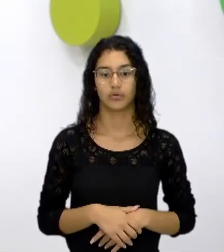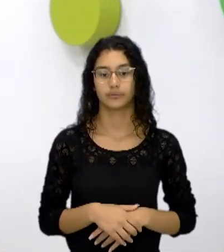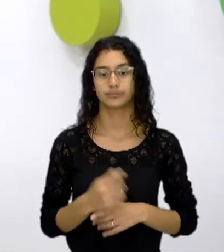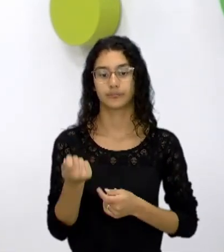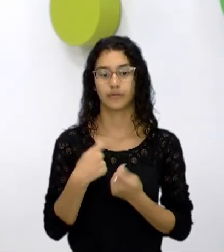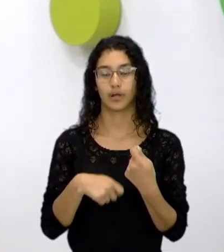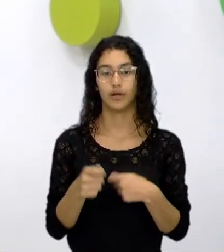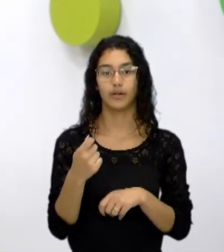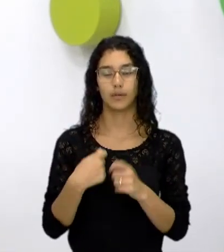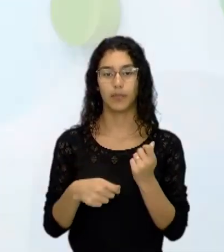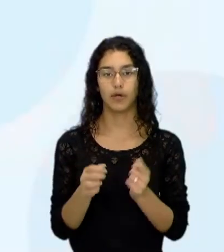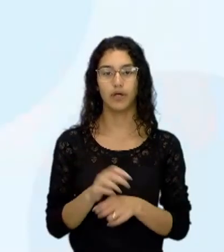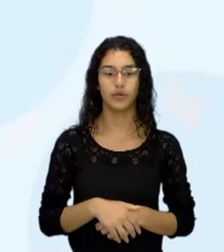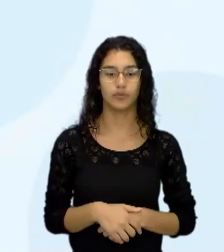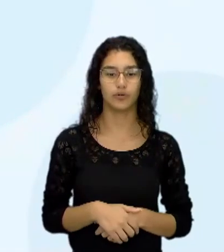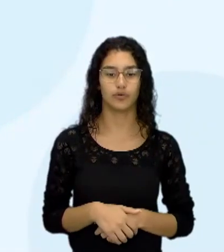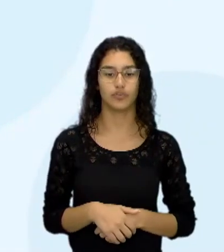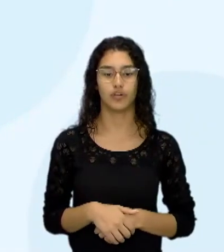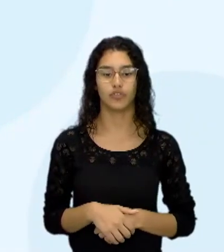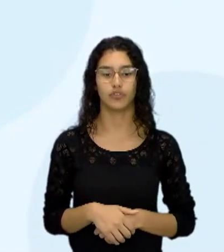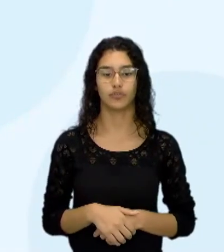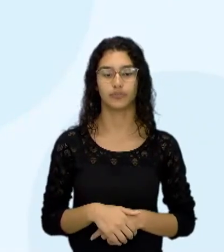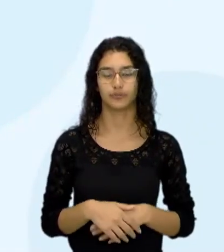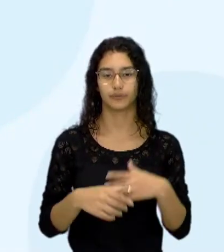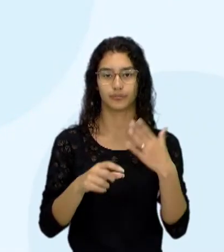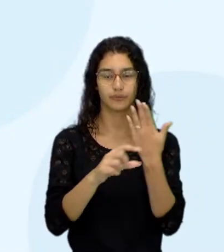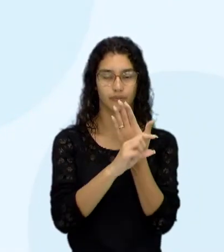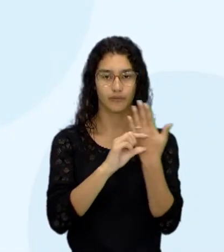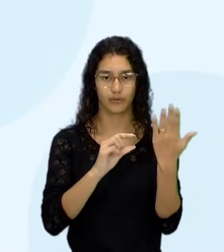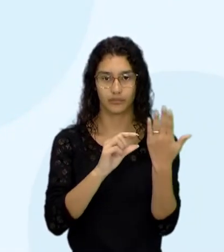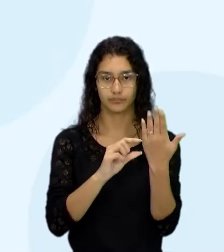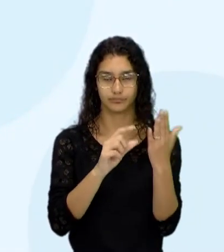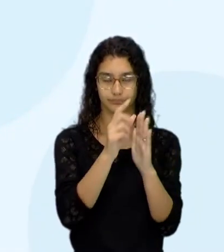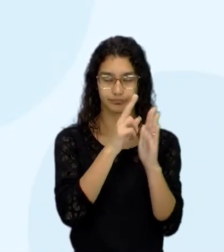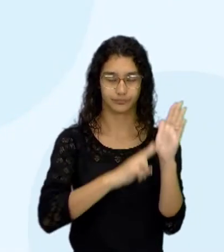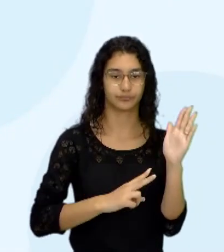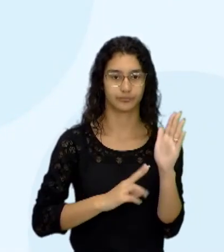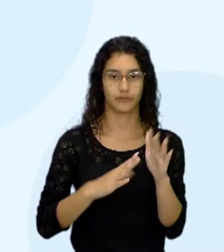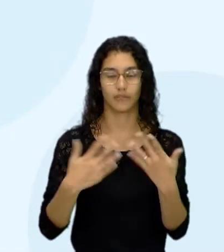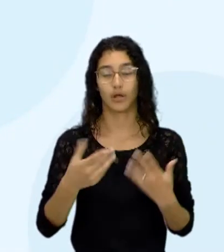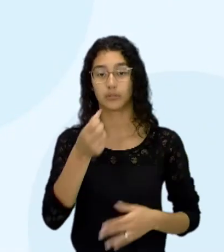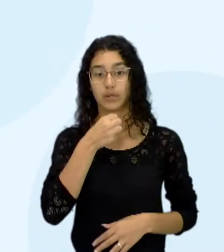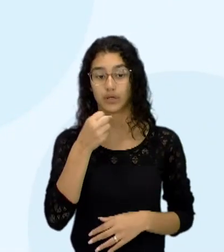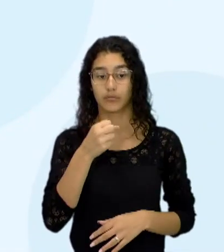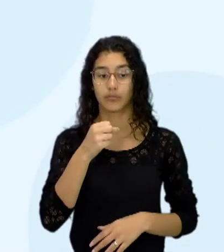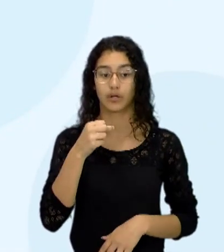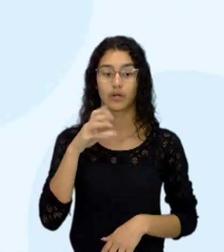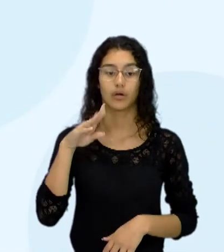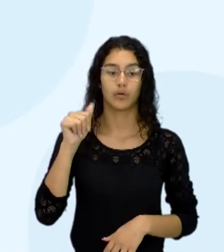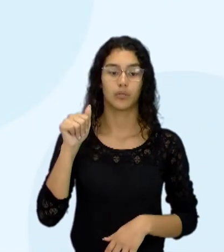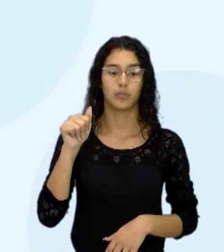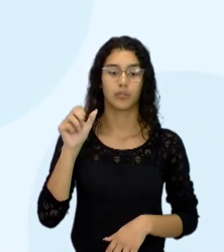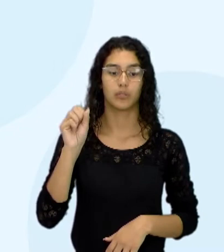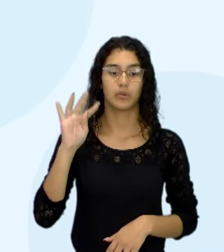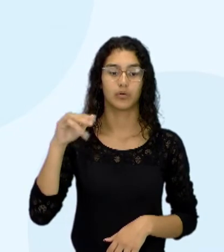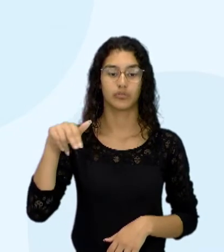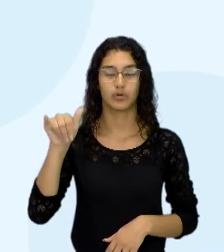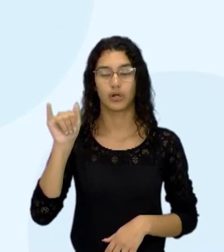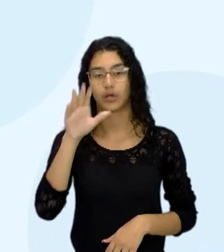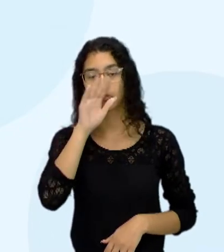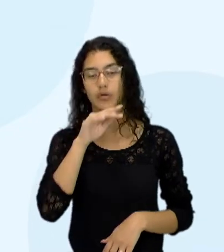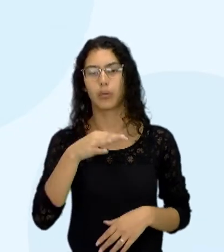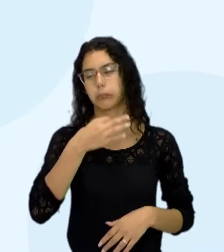financeira. Põe na tela que eu quero fazer só uma leitura aqui. Olha, então era uma entrevista, né? E o Bastiani vai falar um pouquinho, aí vai dar a